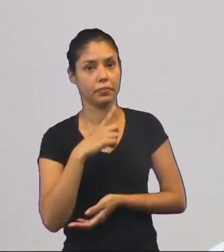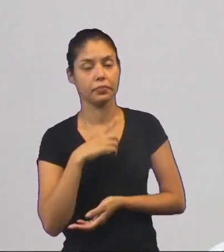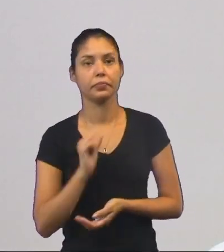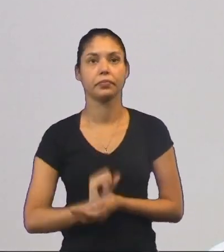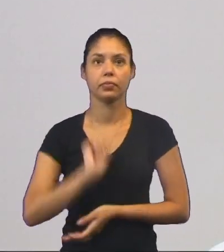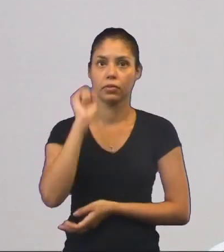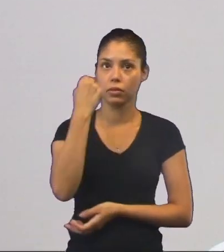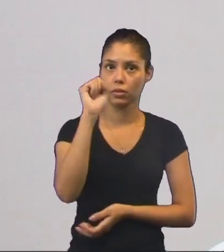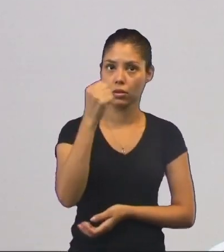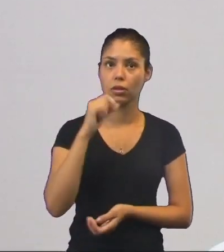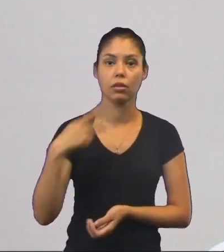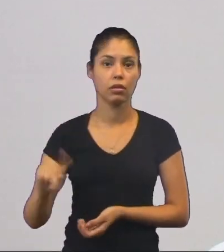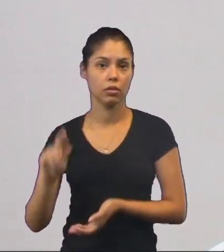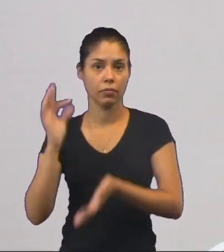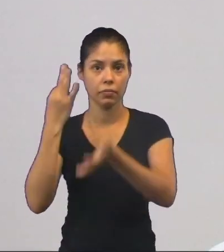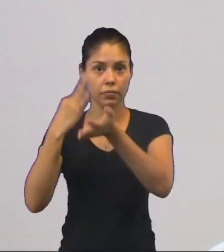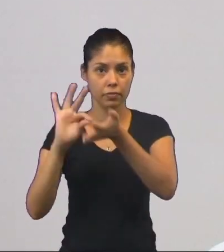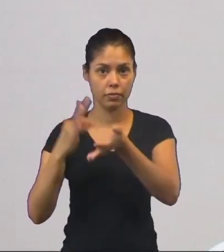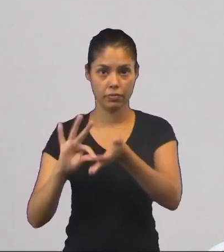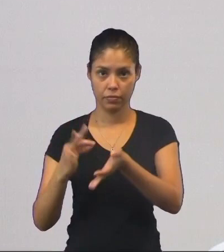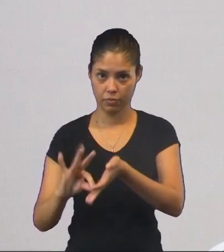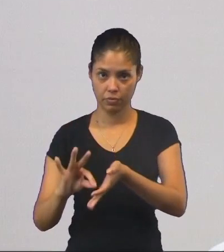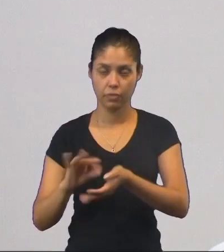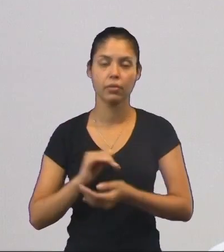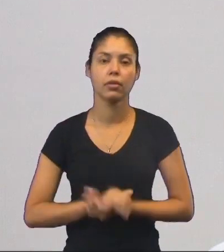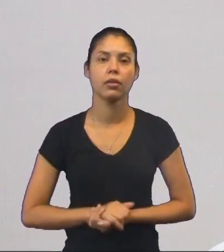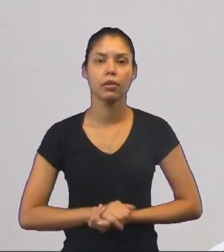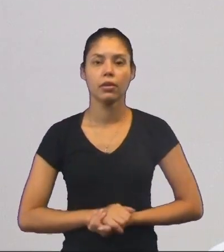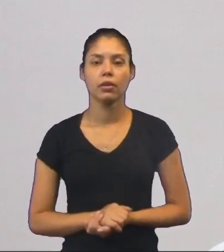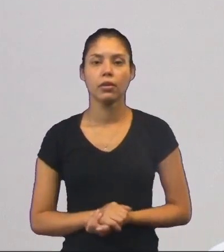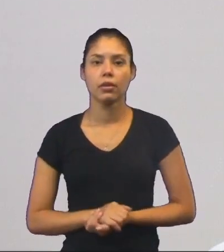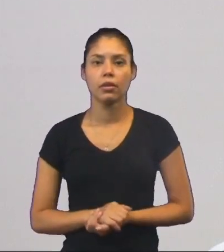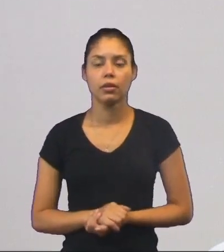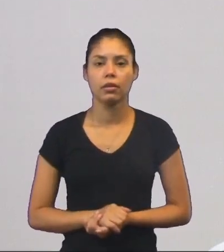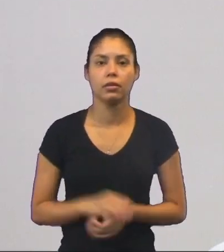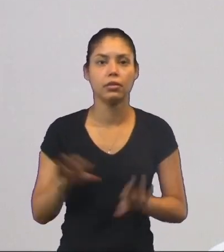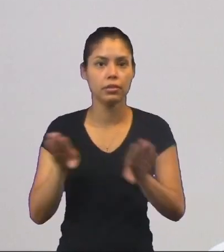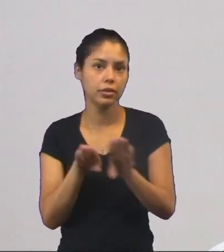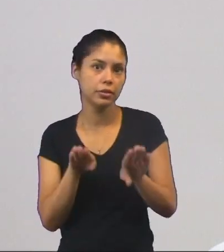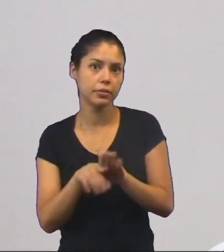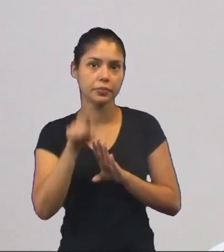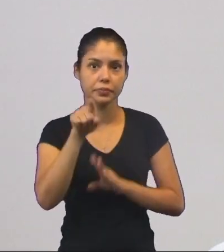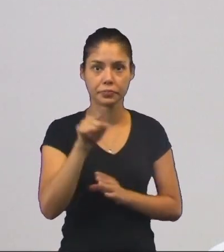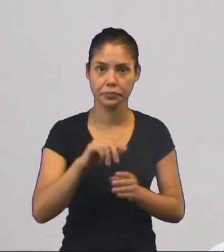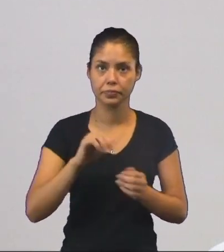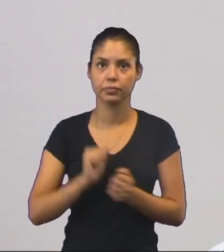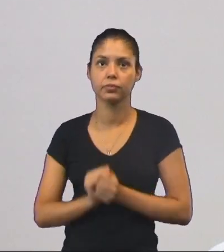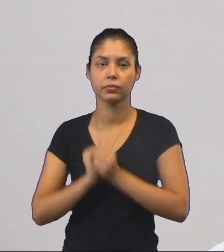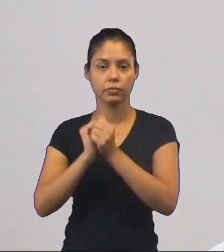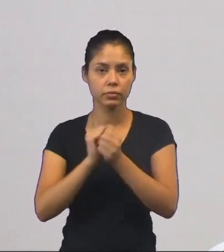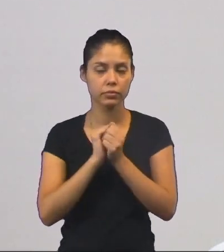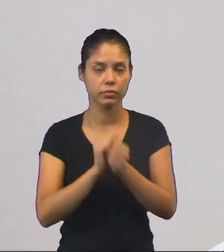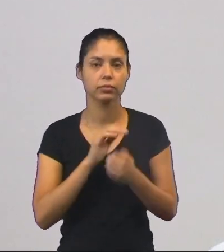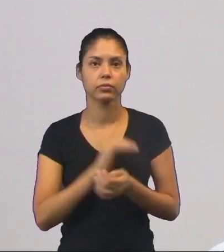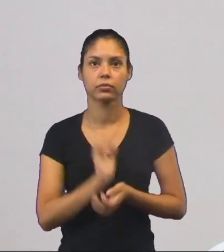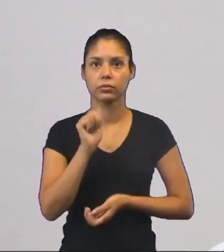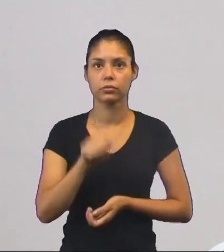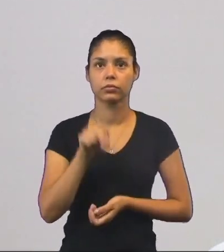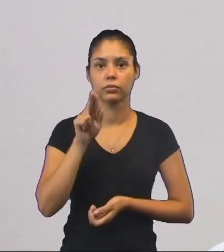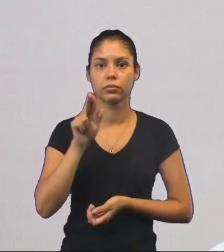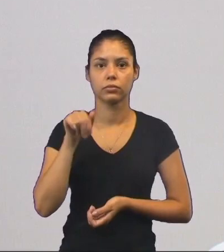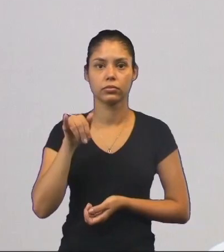existem 88 constelações registradas nessa união, né, de